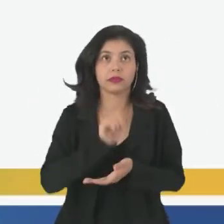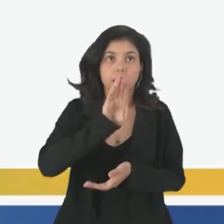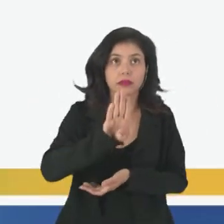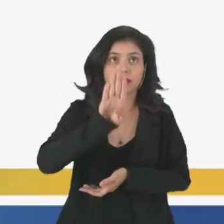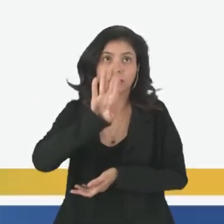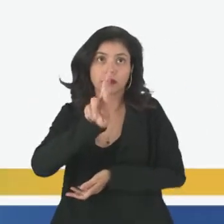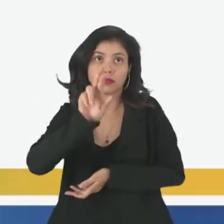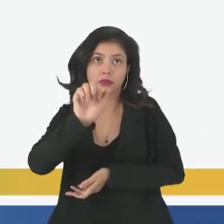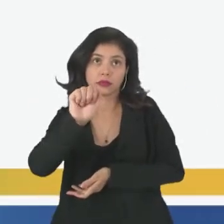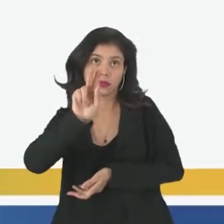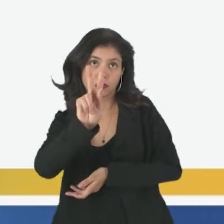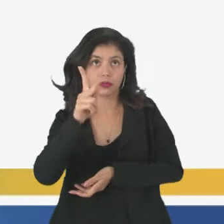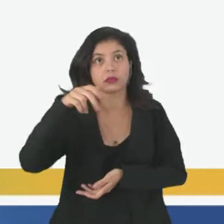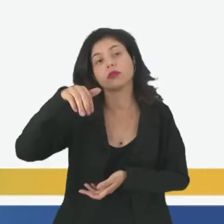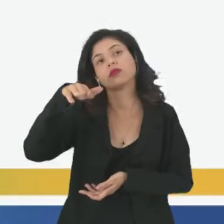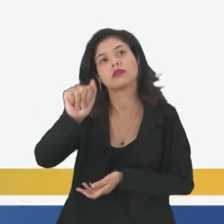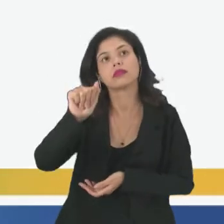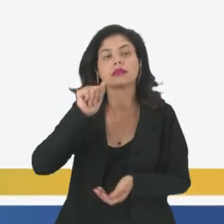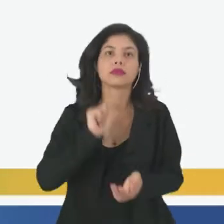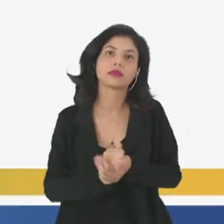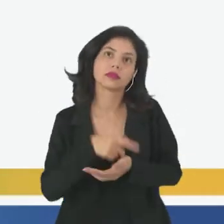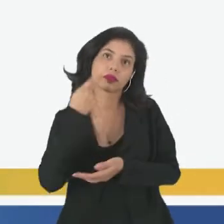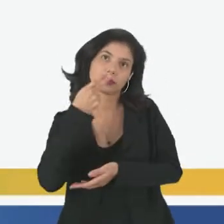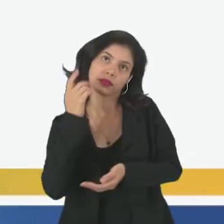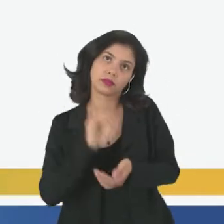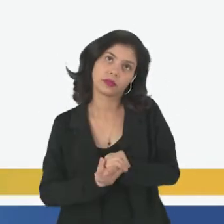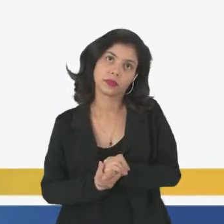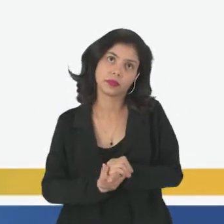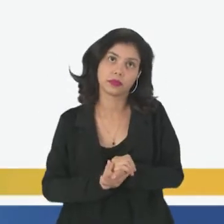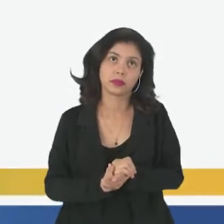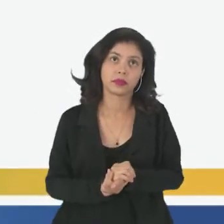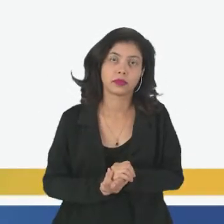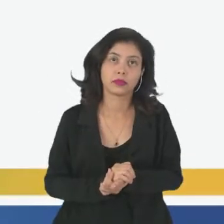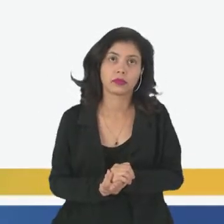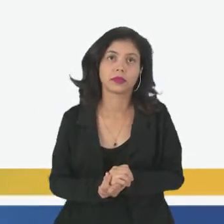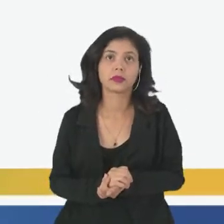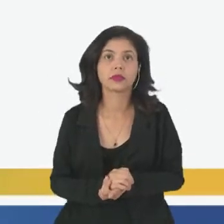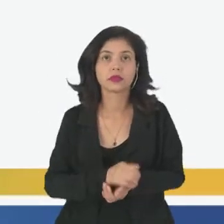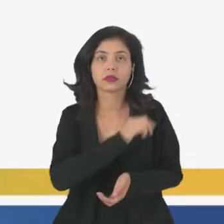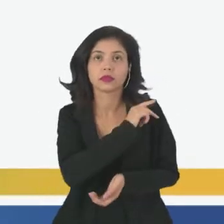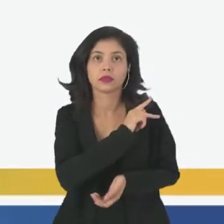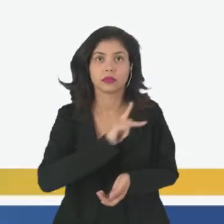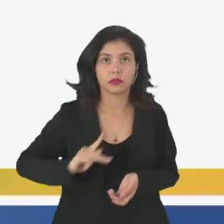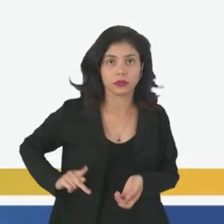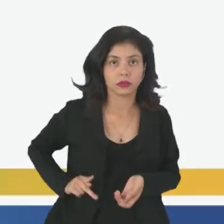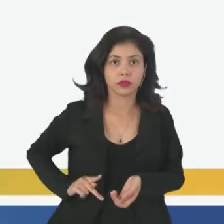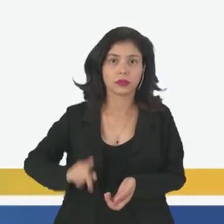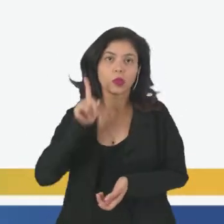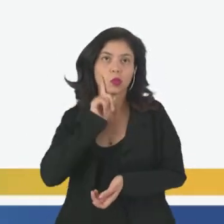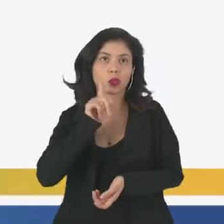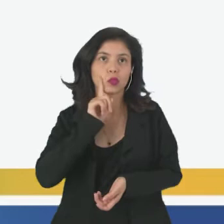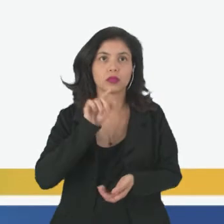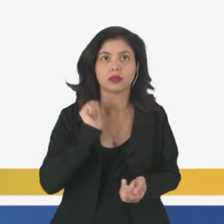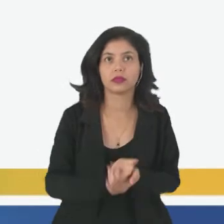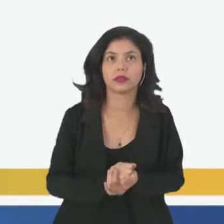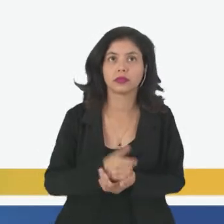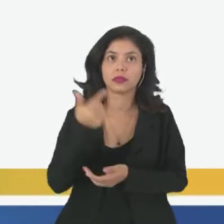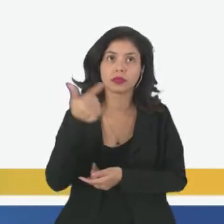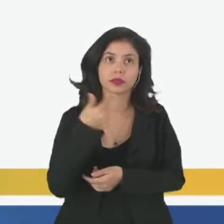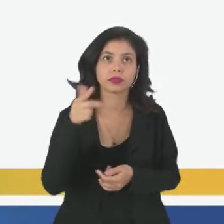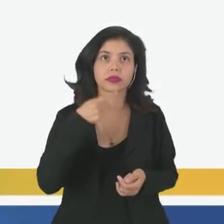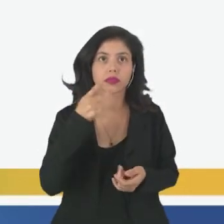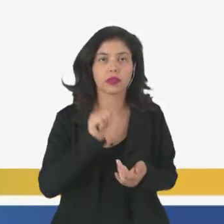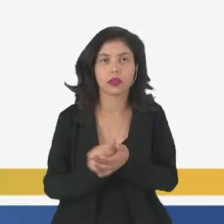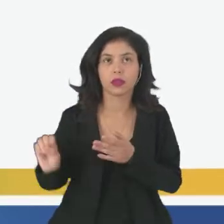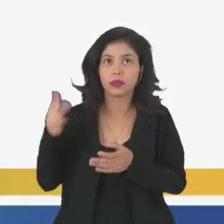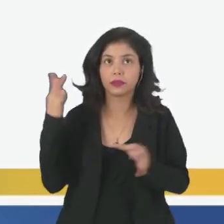o povo, que foi dita por Abraham Lincoln, que foi um presidente dos Estados Unidos. A segunda diz